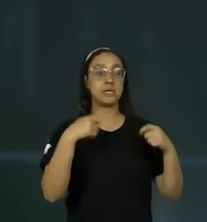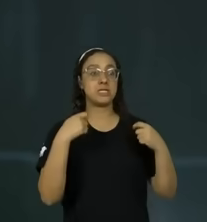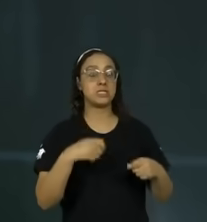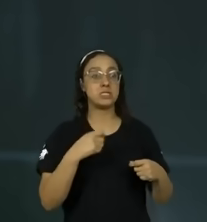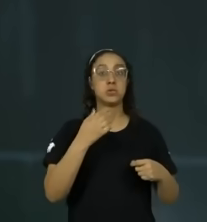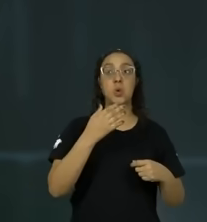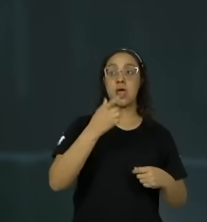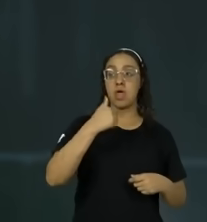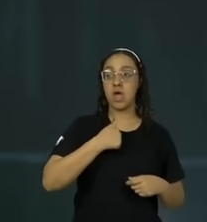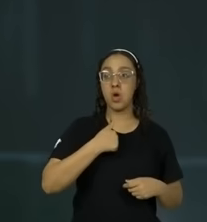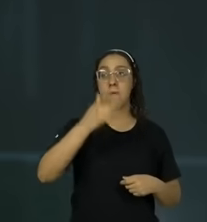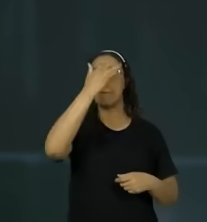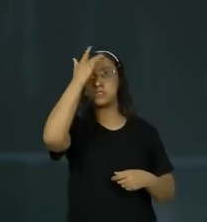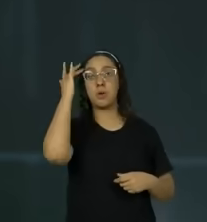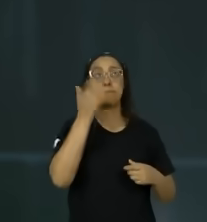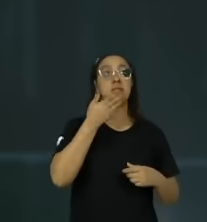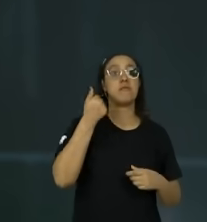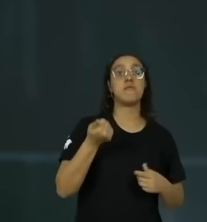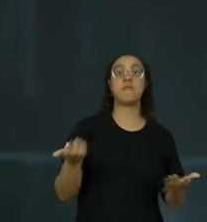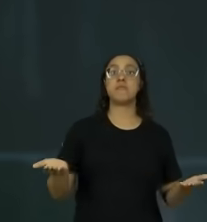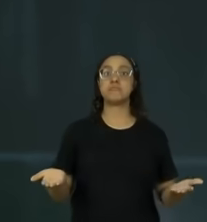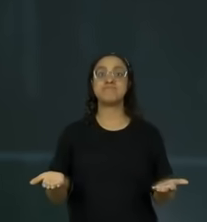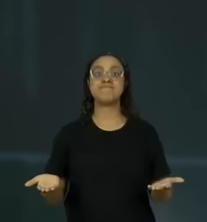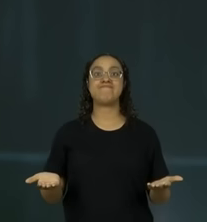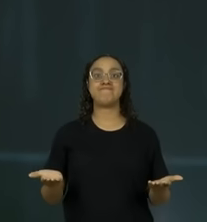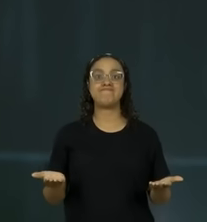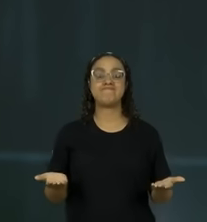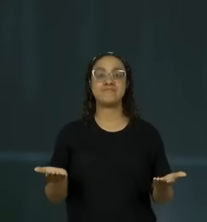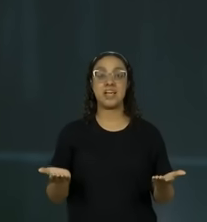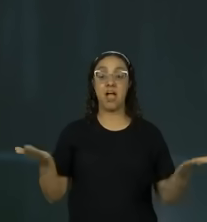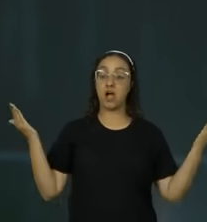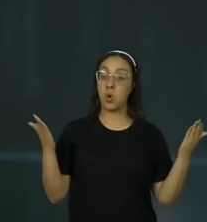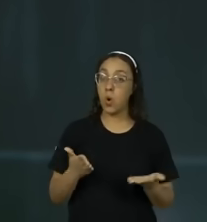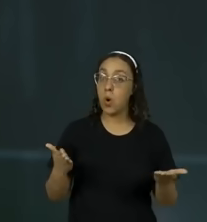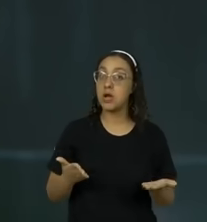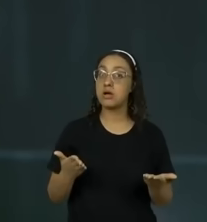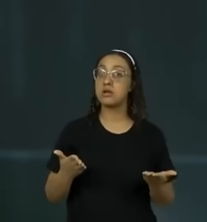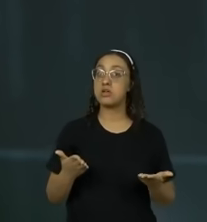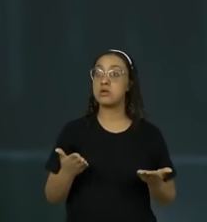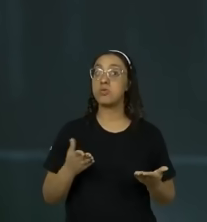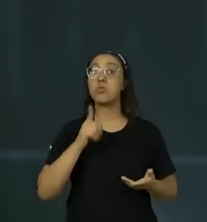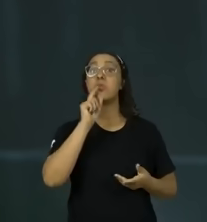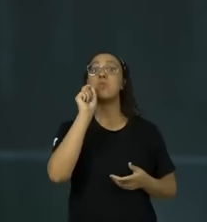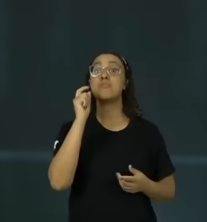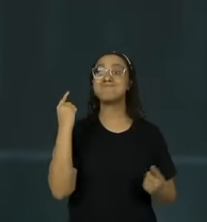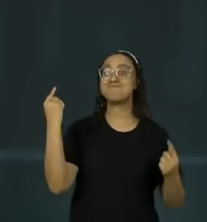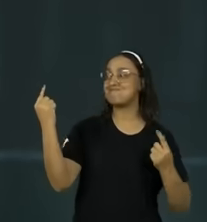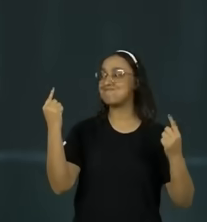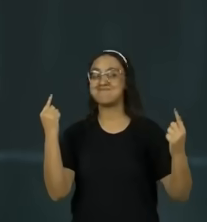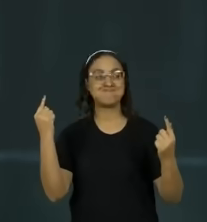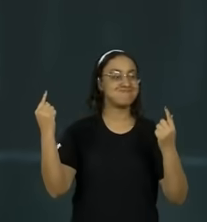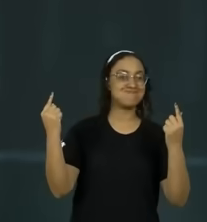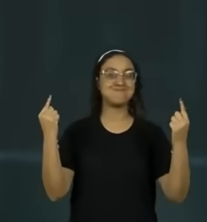entre vingança e graça, é aí que você decide quem você vai ser. É aí que você decide